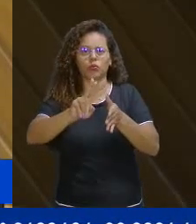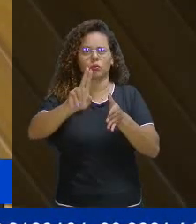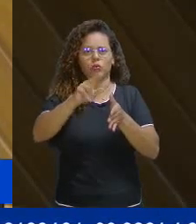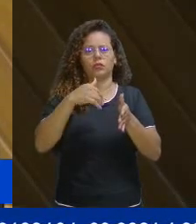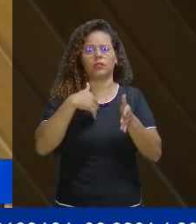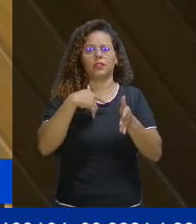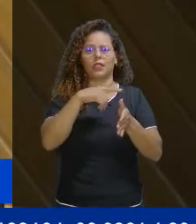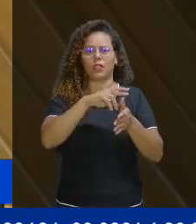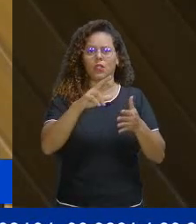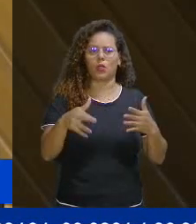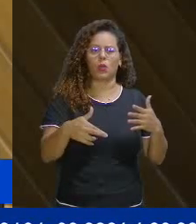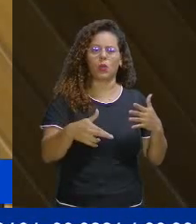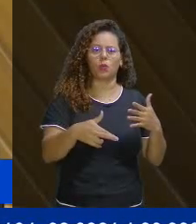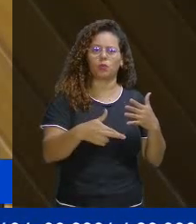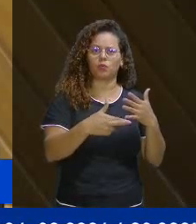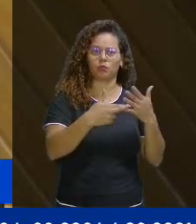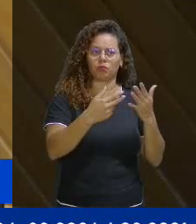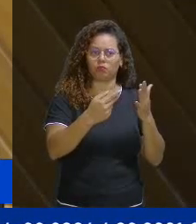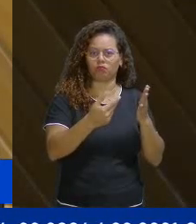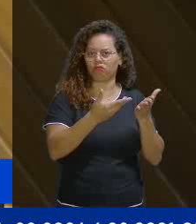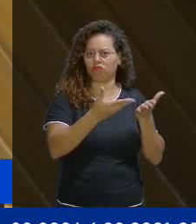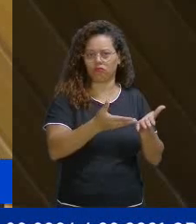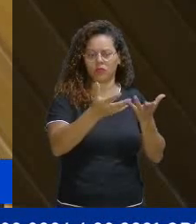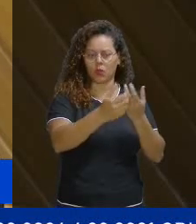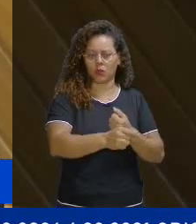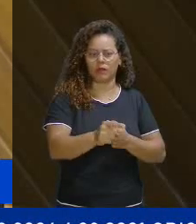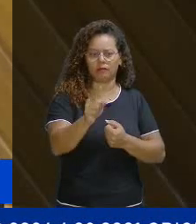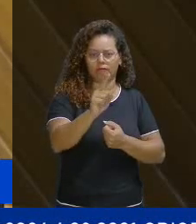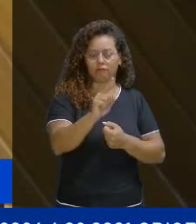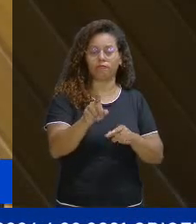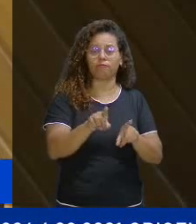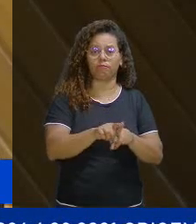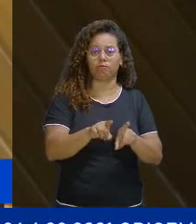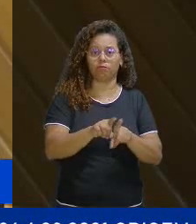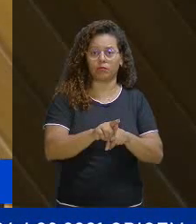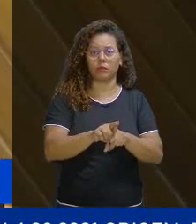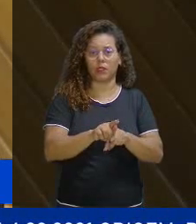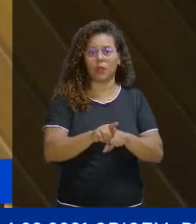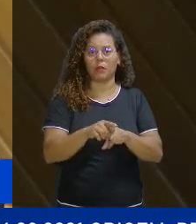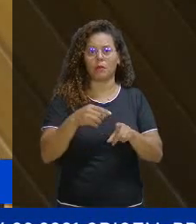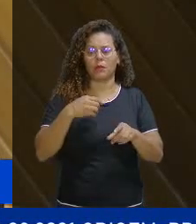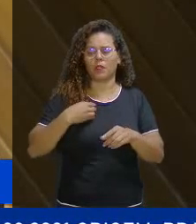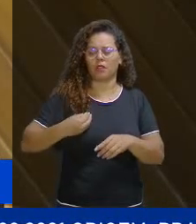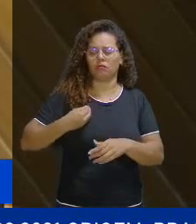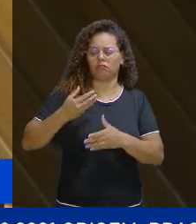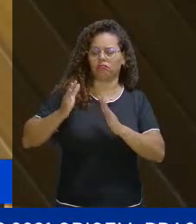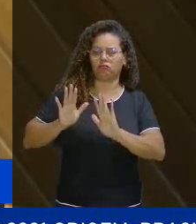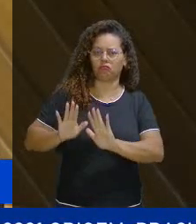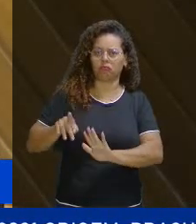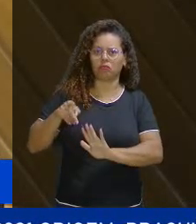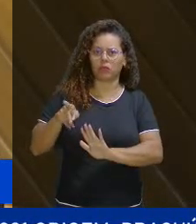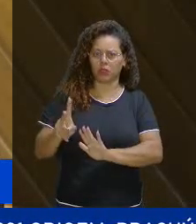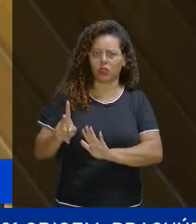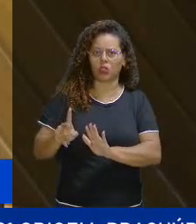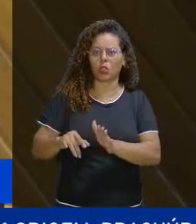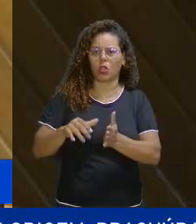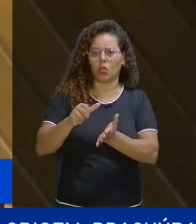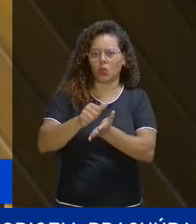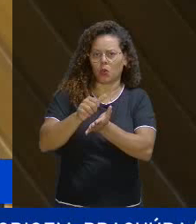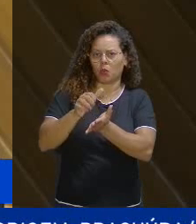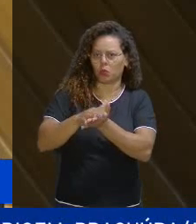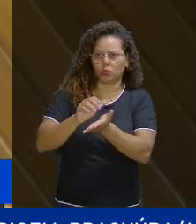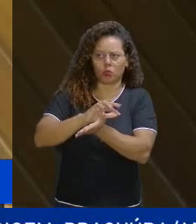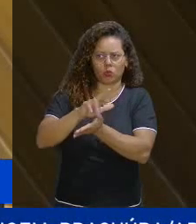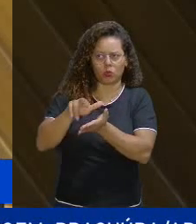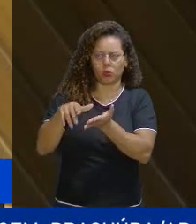nego provimento ao recurso, mantendo a aprovação com ressalvas das contas da candidata Eunice